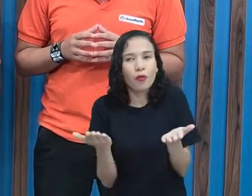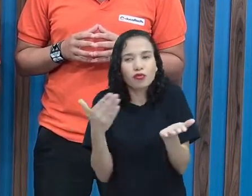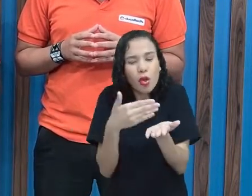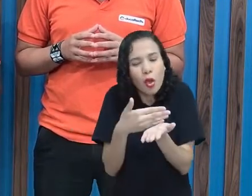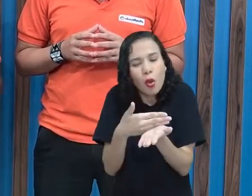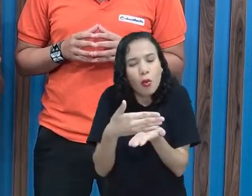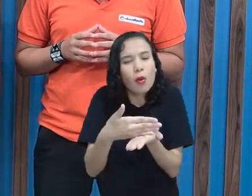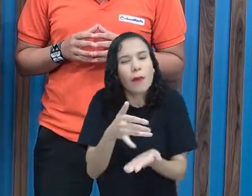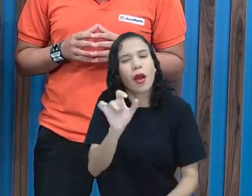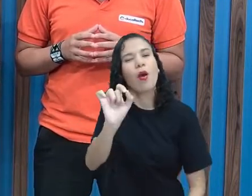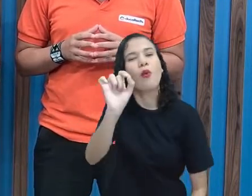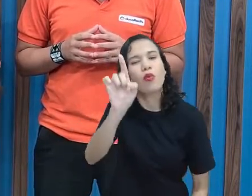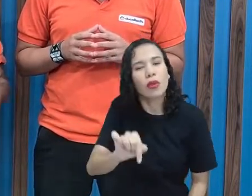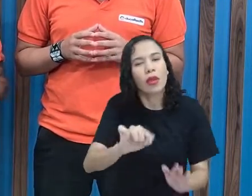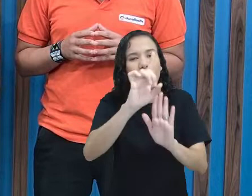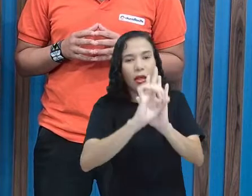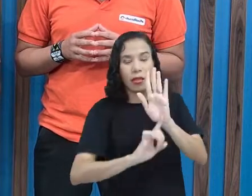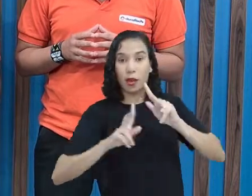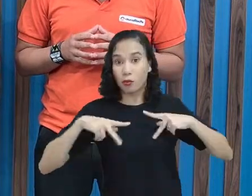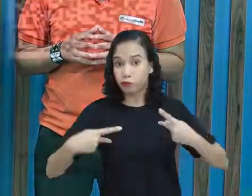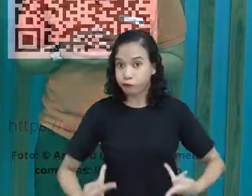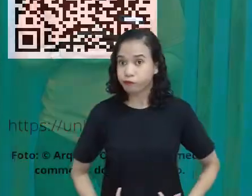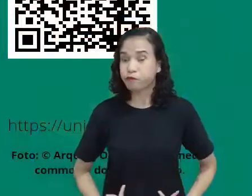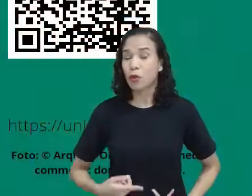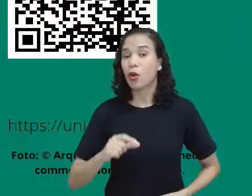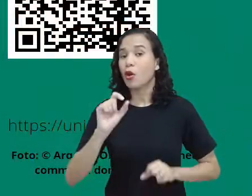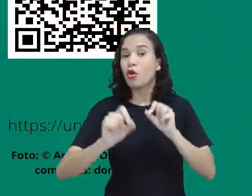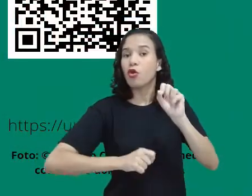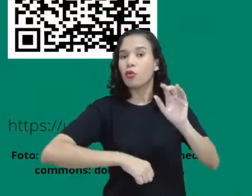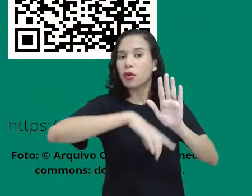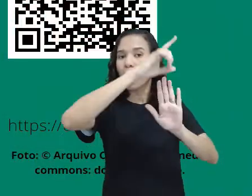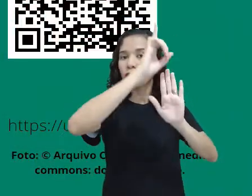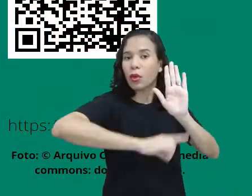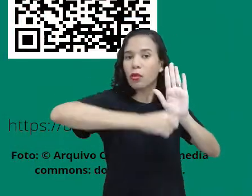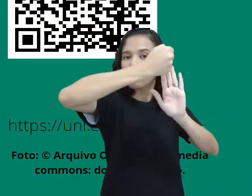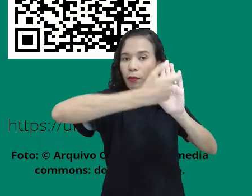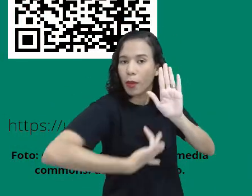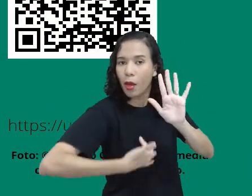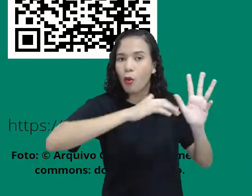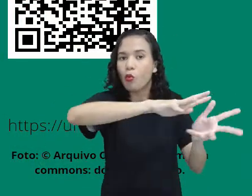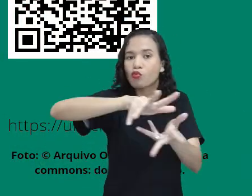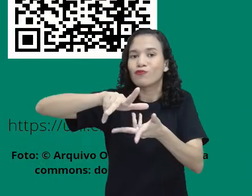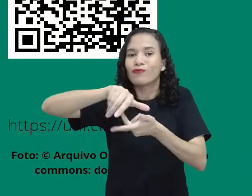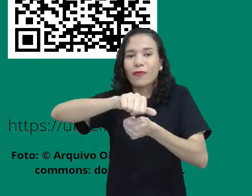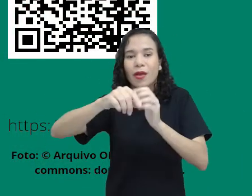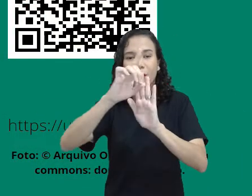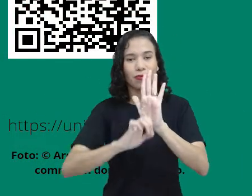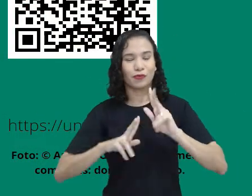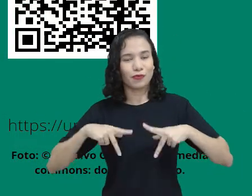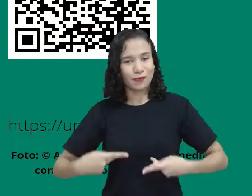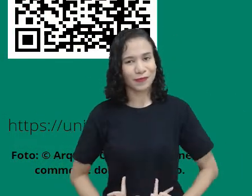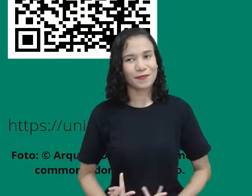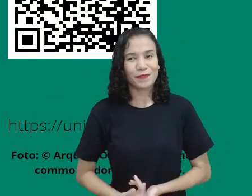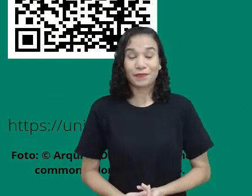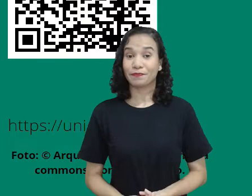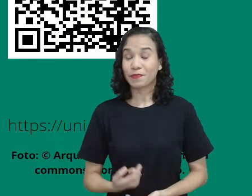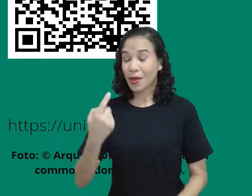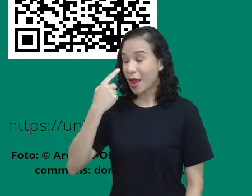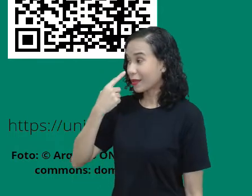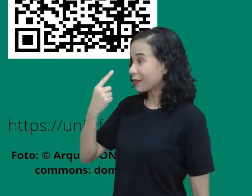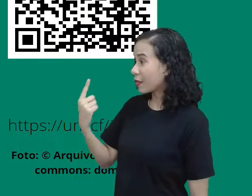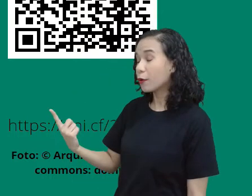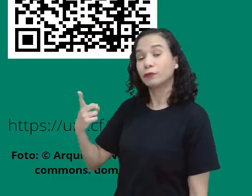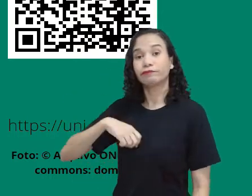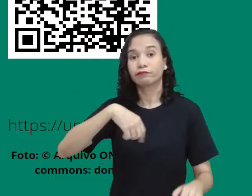do que são esses direitos humanos e que são a Declaração Universal dos Direitos Humanos. E aí, professor? Então, minha gente,